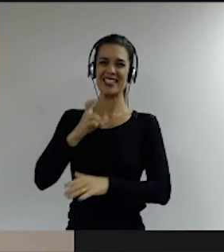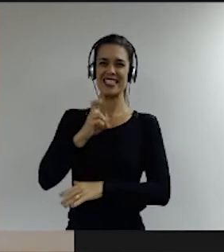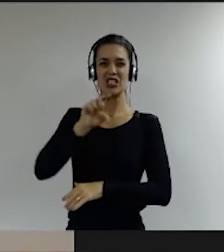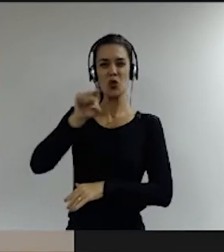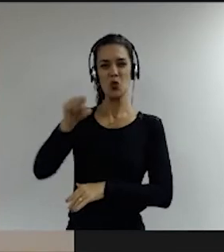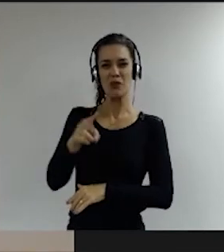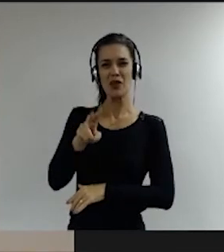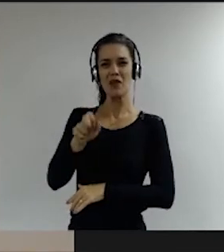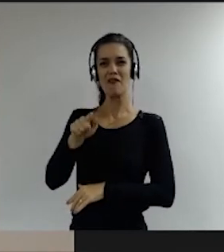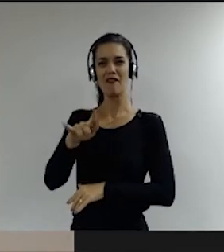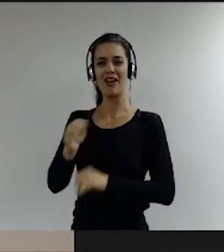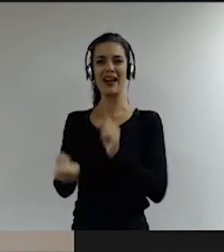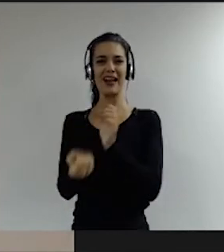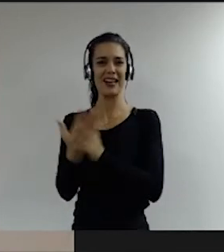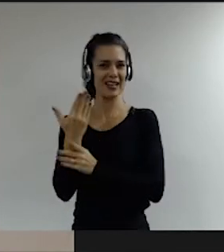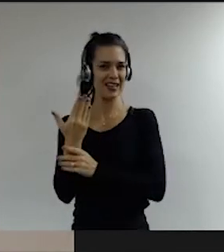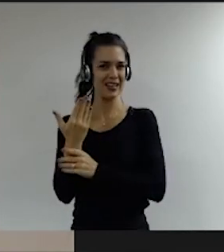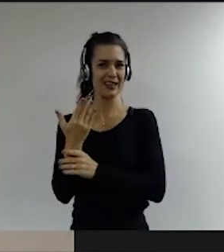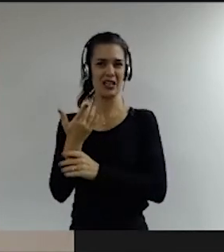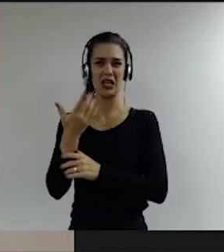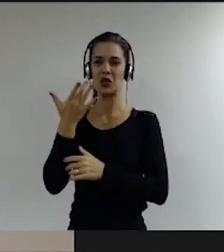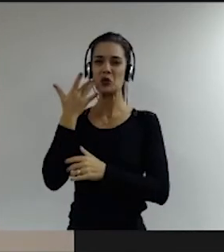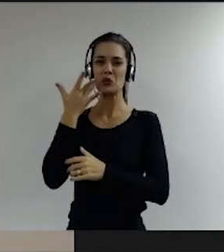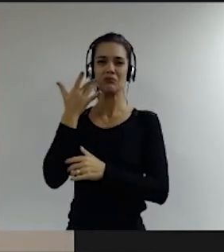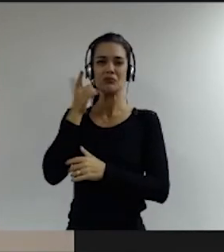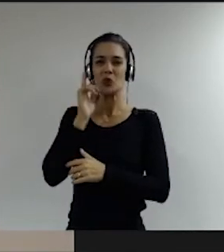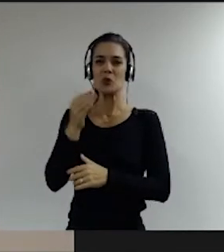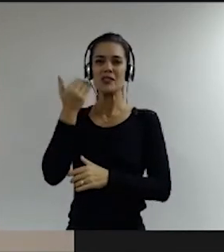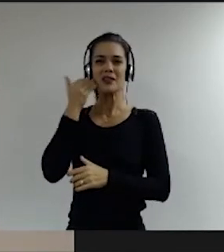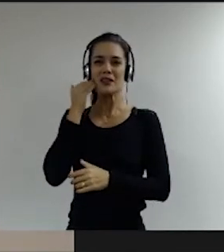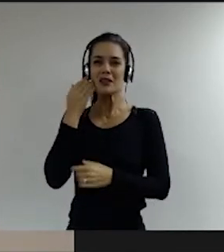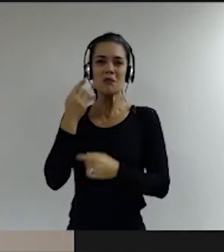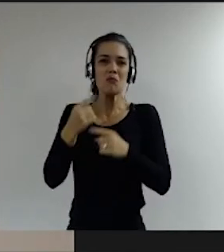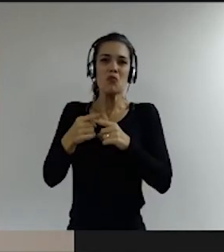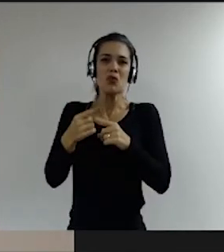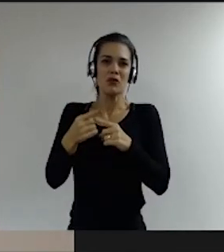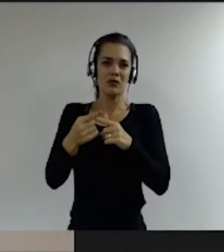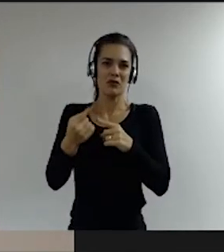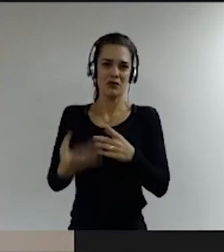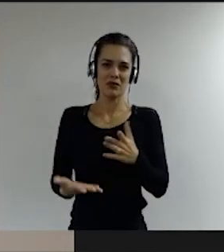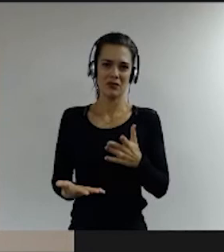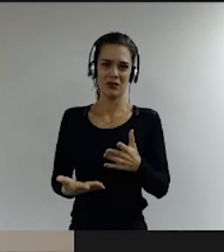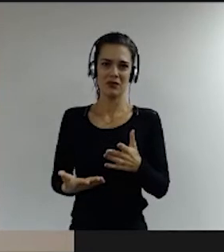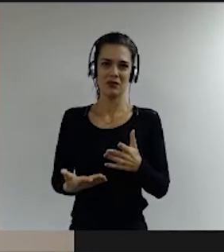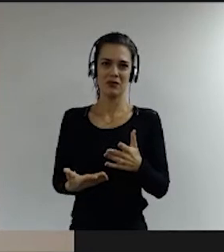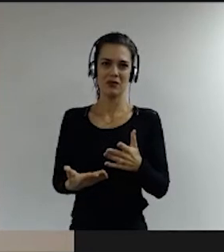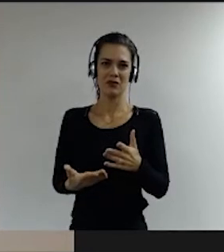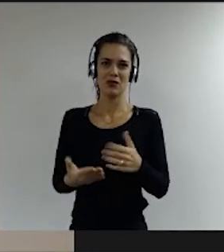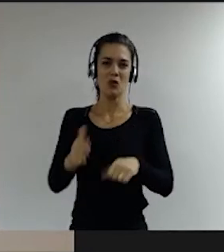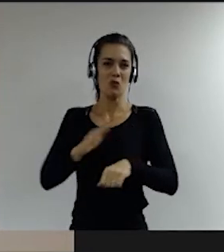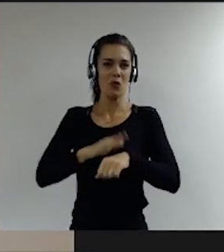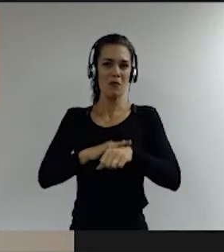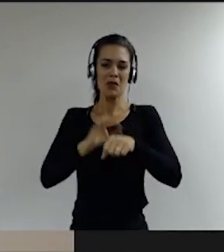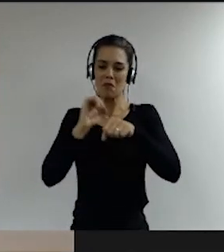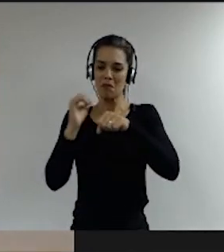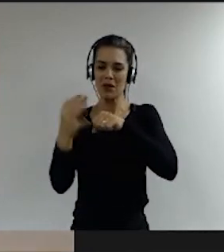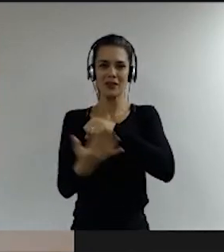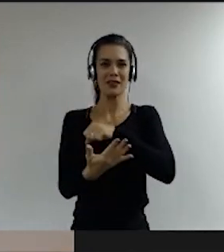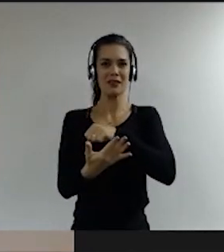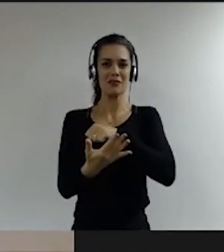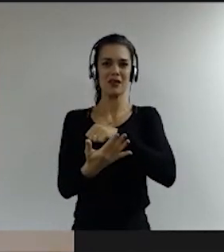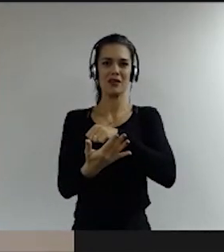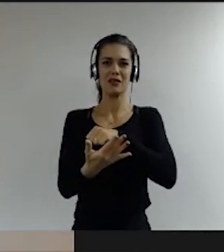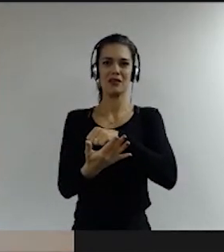mil vagas criadas, e eu não consigo entender a que cargas d'água no meio da pandemia. Infelizmente,